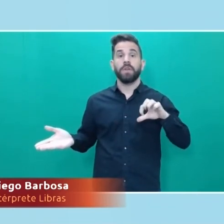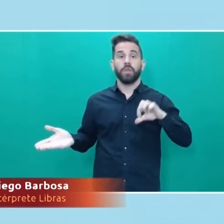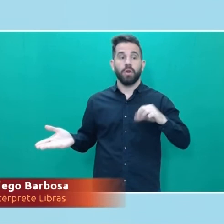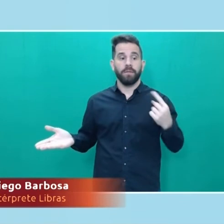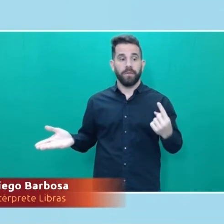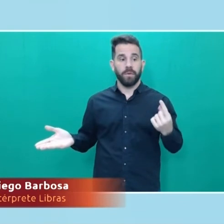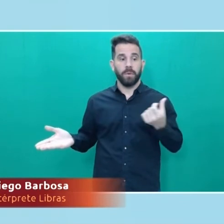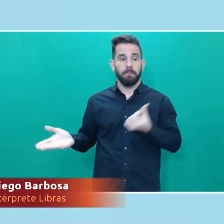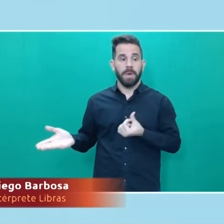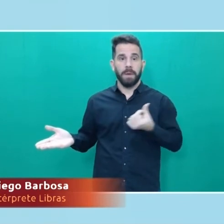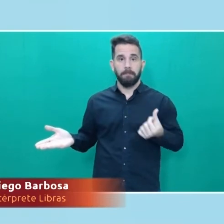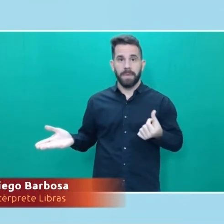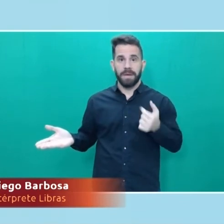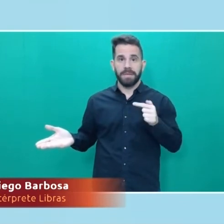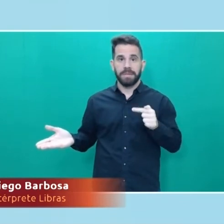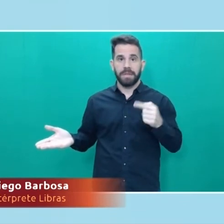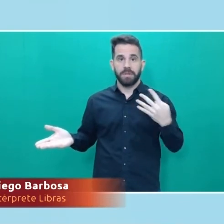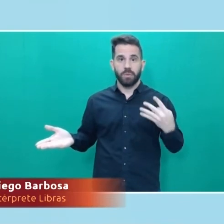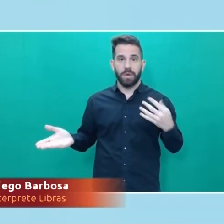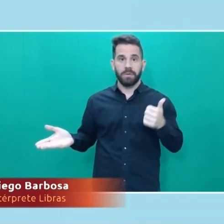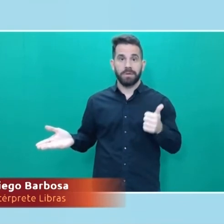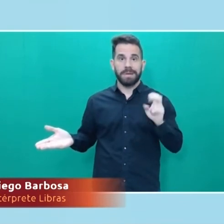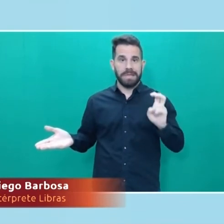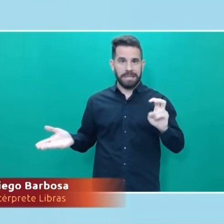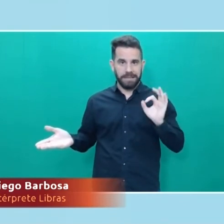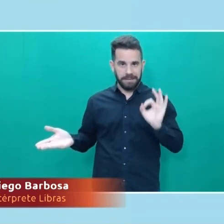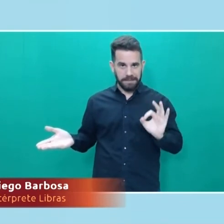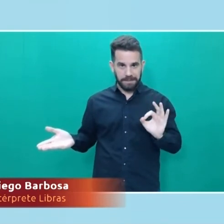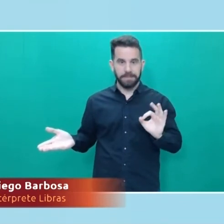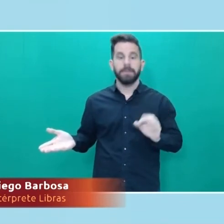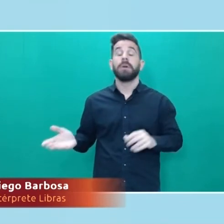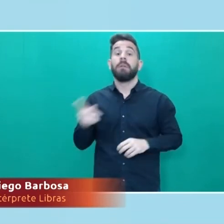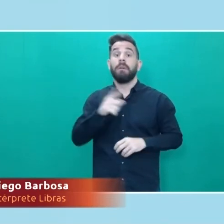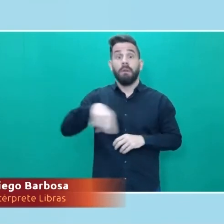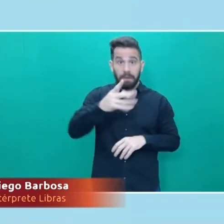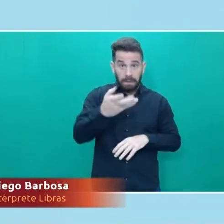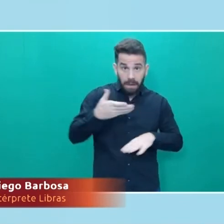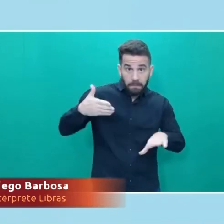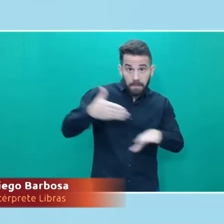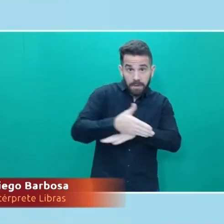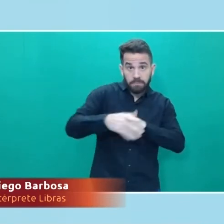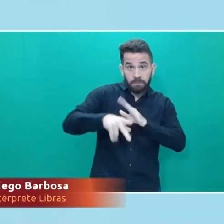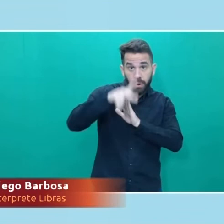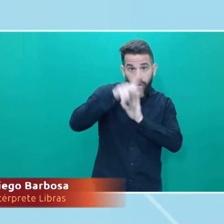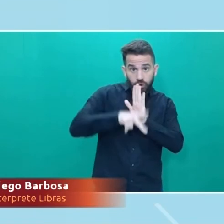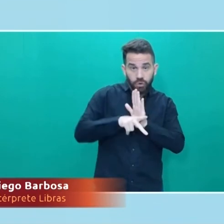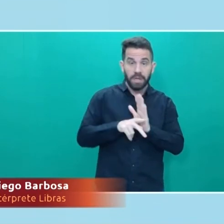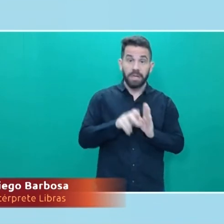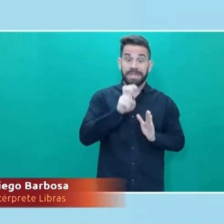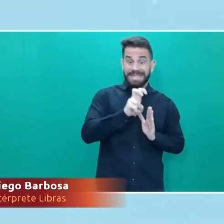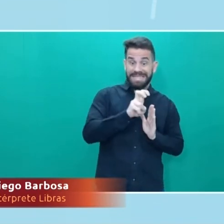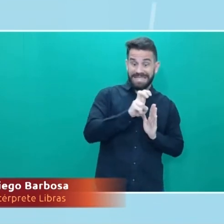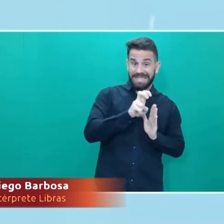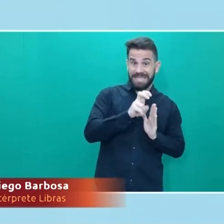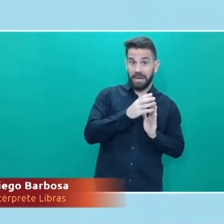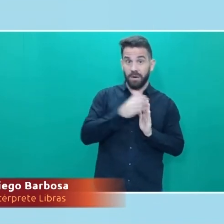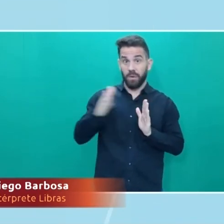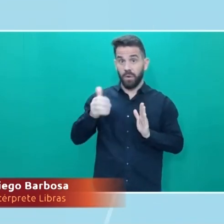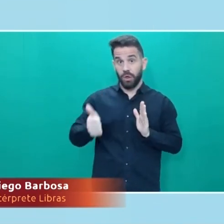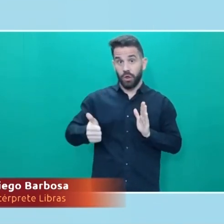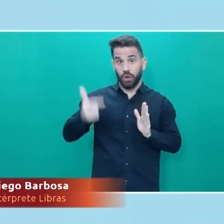99166 7415. Para quem quiser participar desse projeto, são crianças de até 12 anos, de 5 a 12 anos, é isso mesmo,